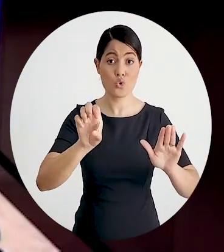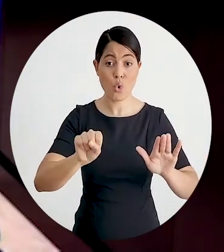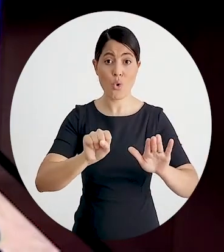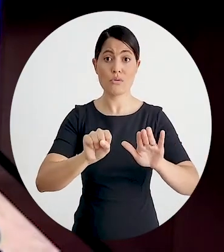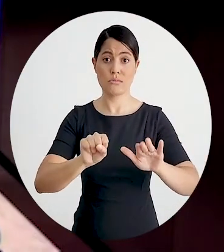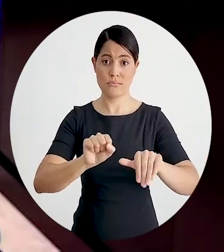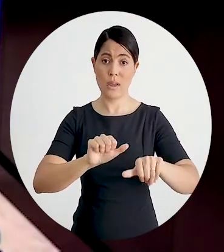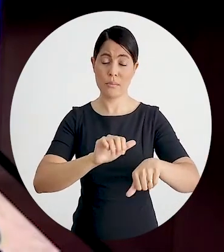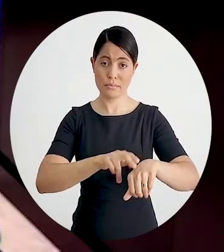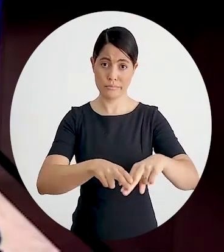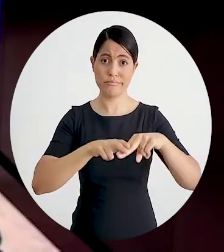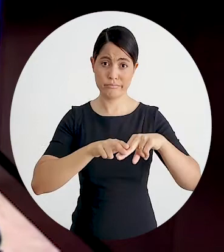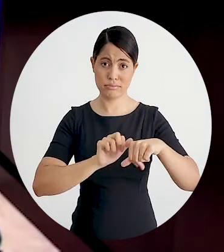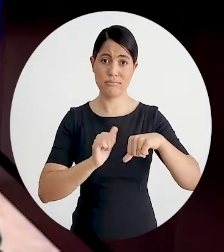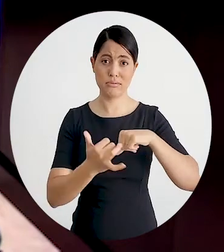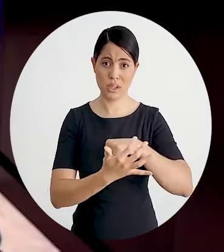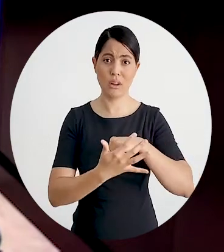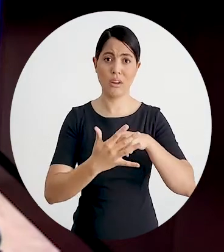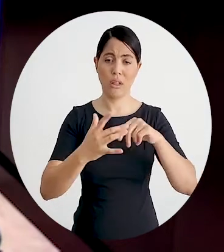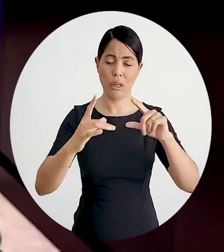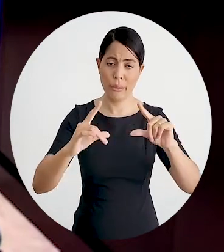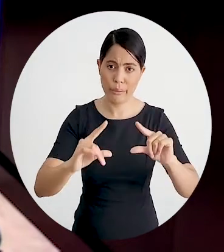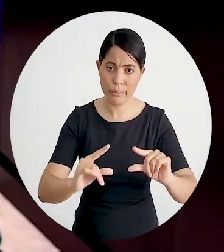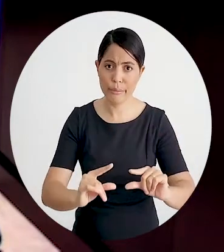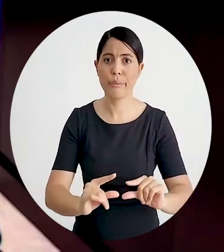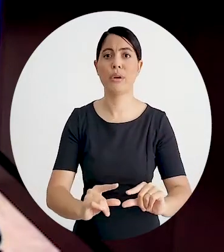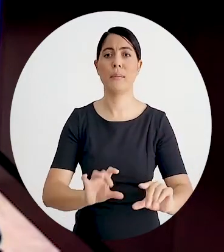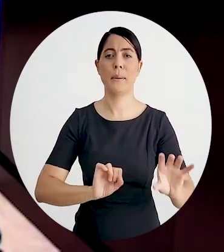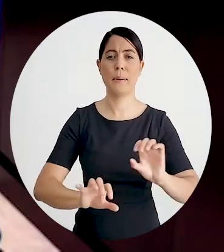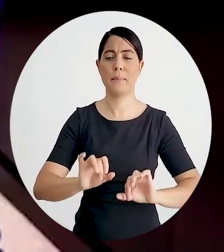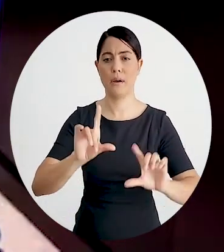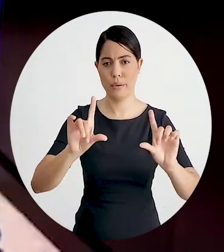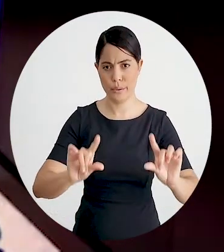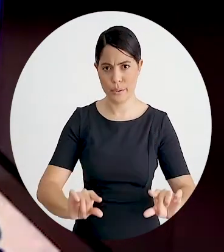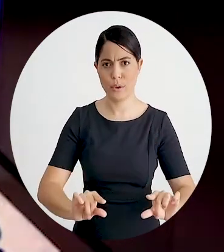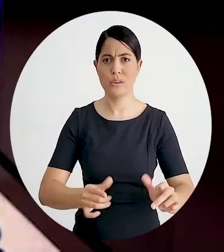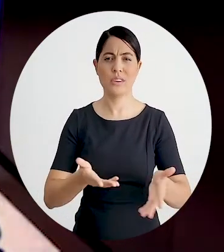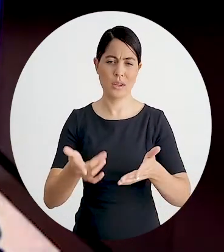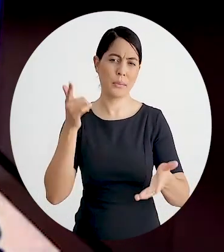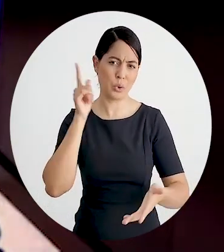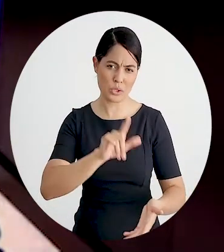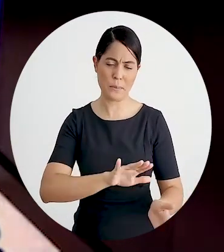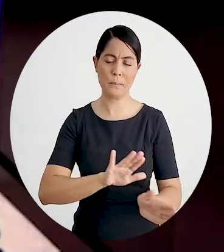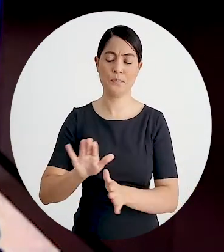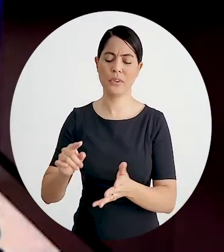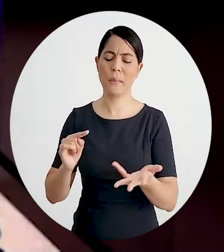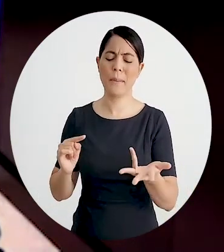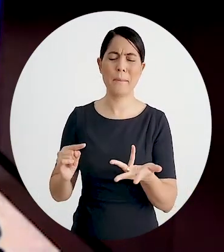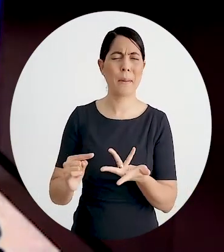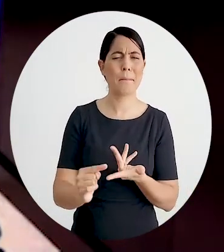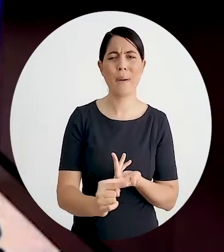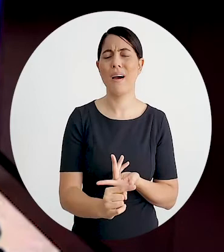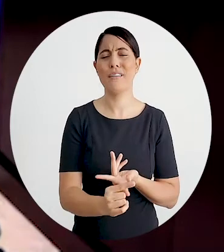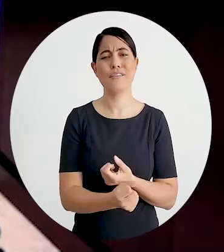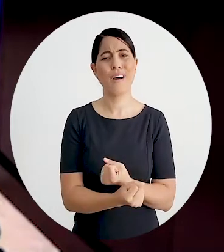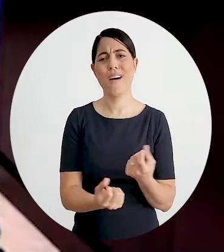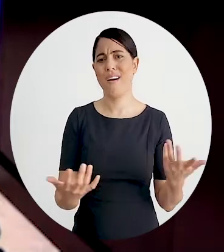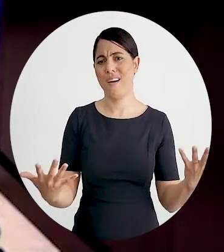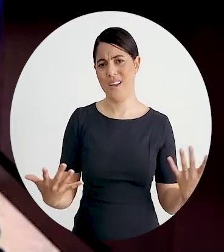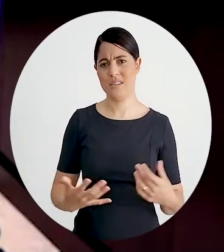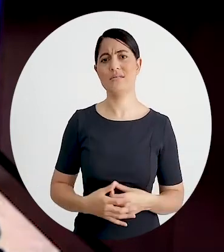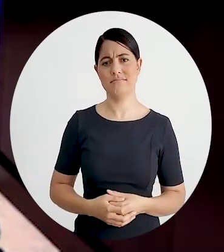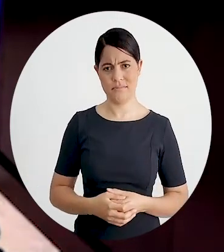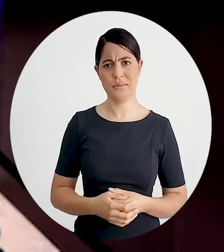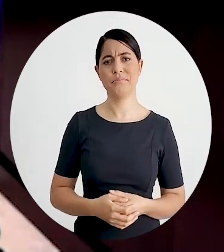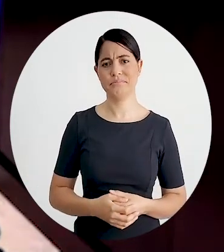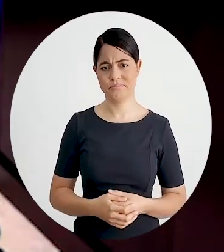provocada por essa crise de matriz sanitária. Então podemos falar de diversas outras garantias que